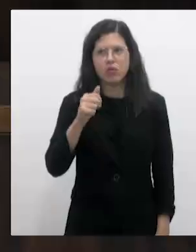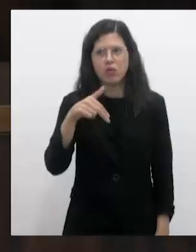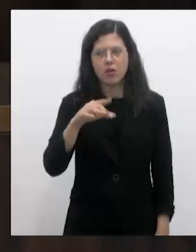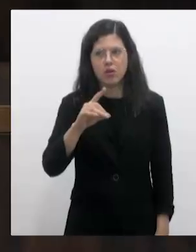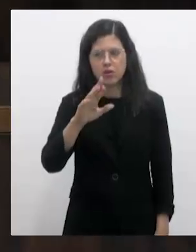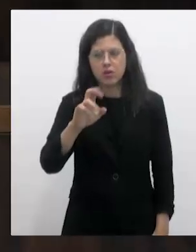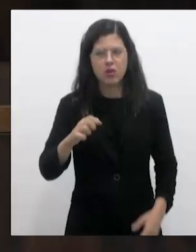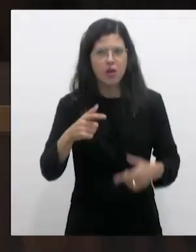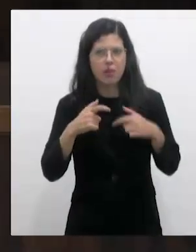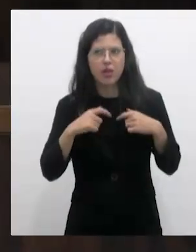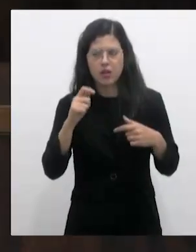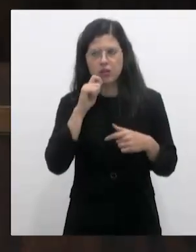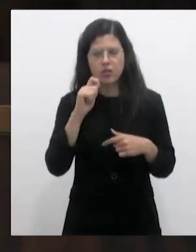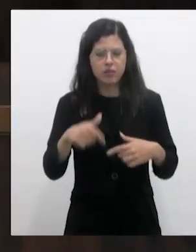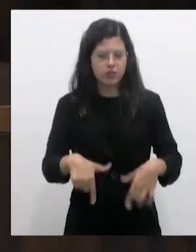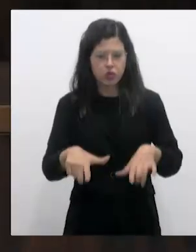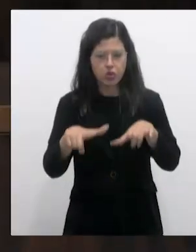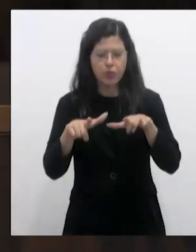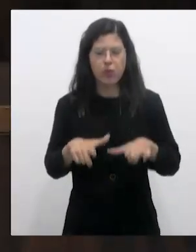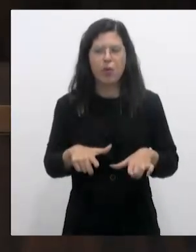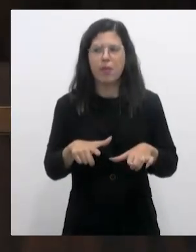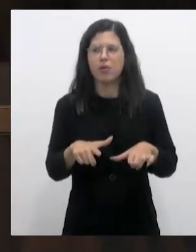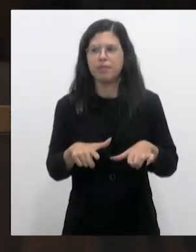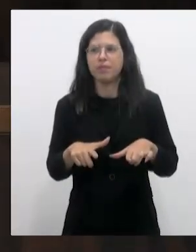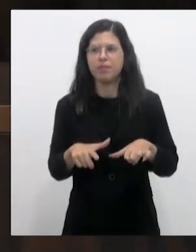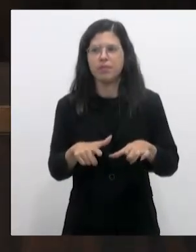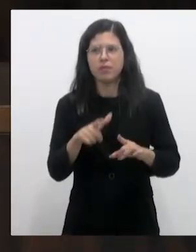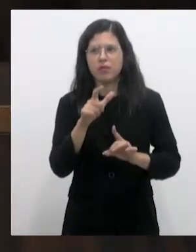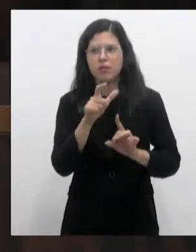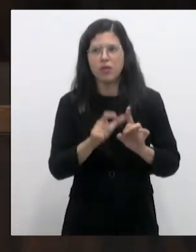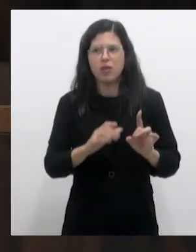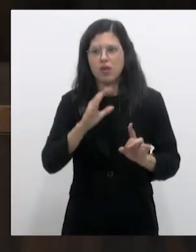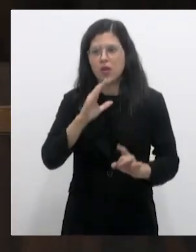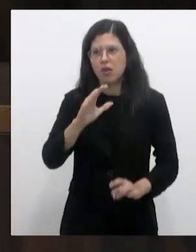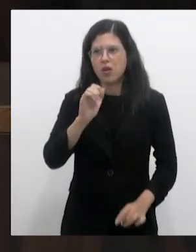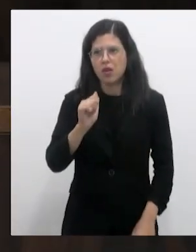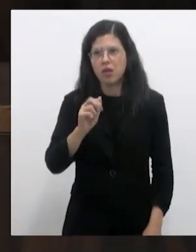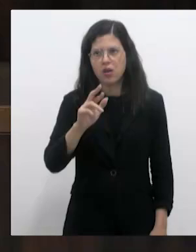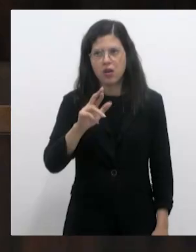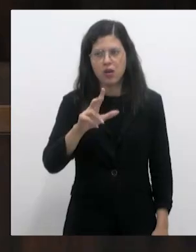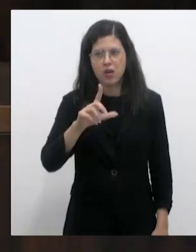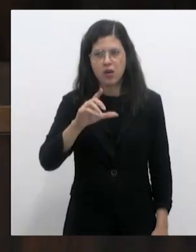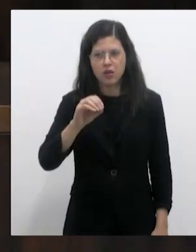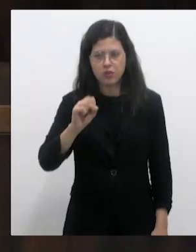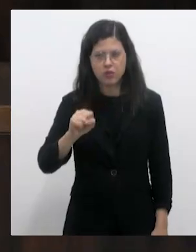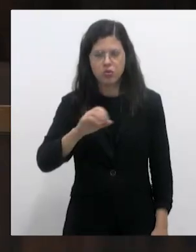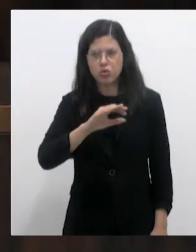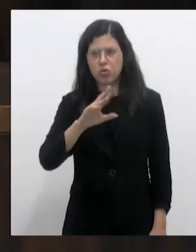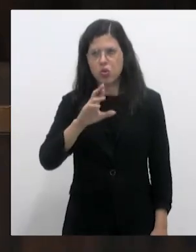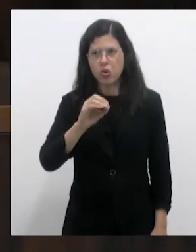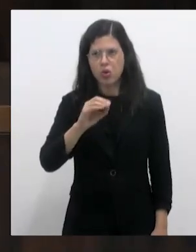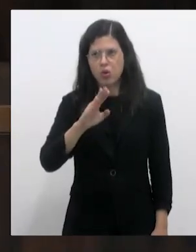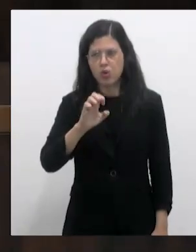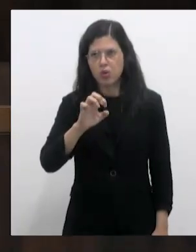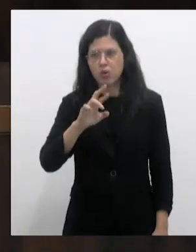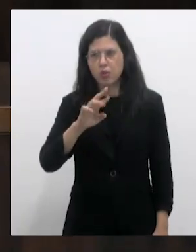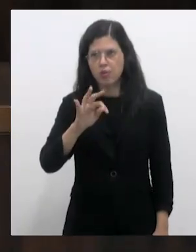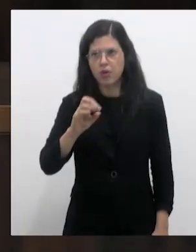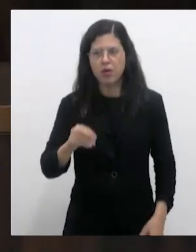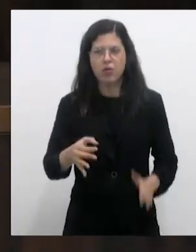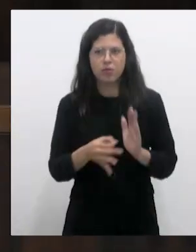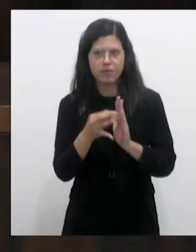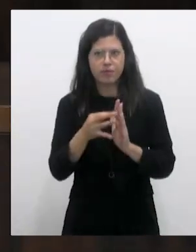medalha Tiradentes e o respectivo diploma a Carlos Roberto Massa Júnior. Parecer da Comissão de Normas Internas